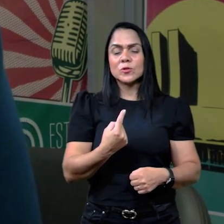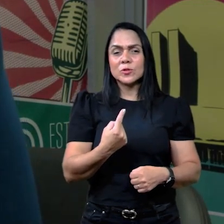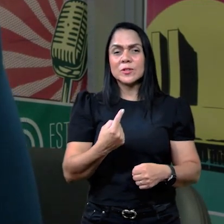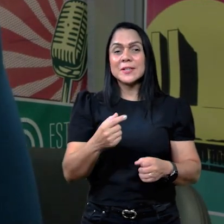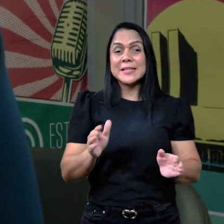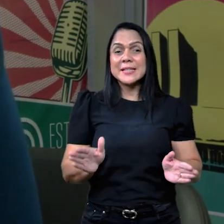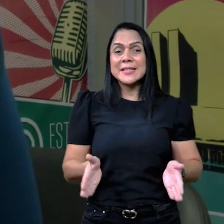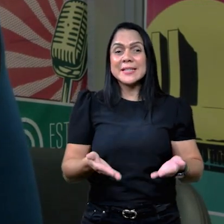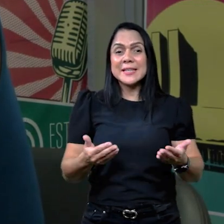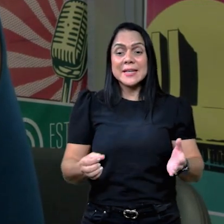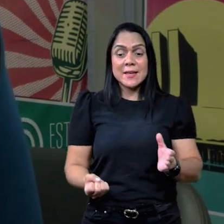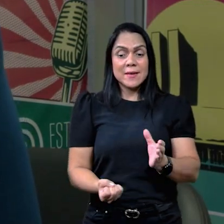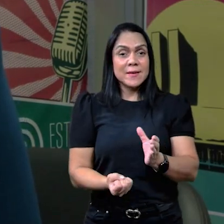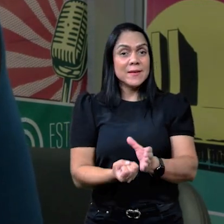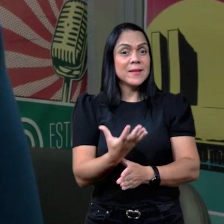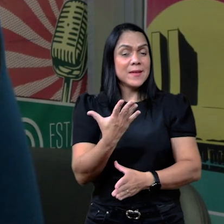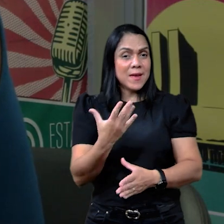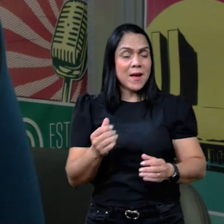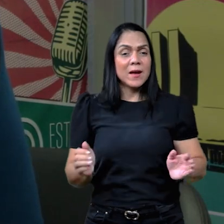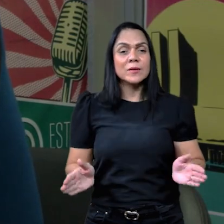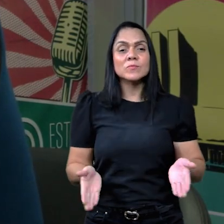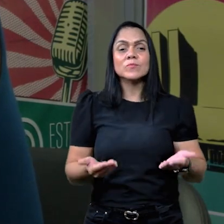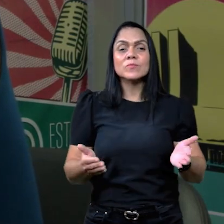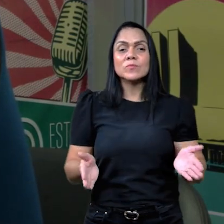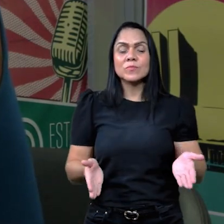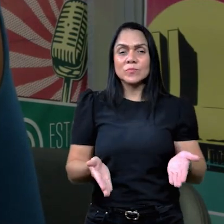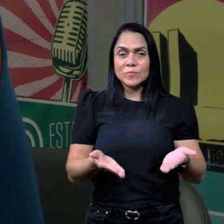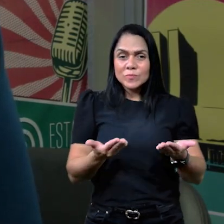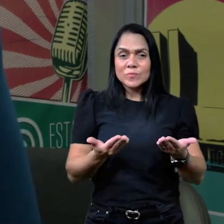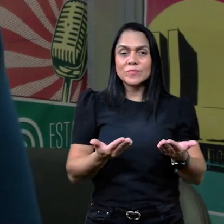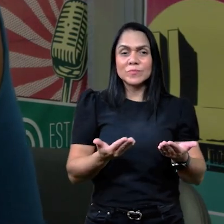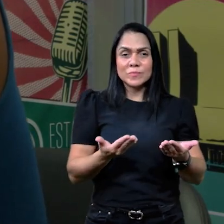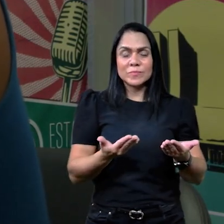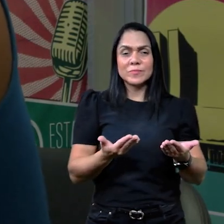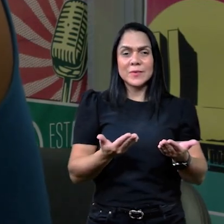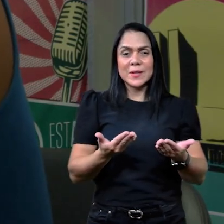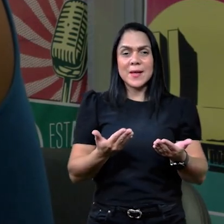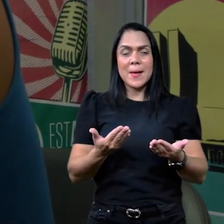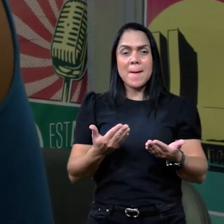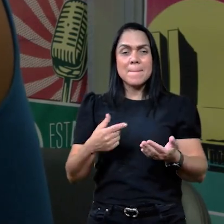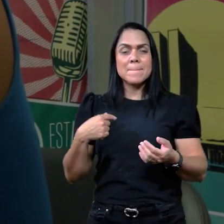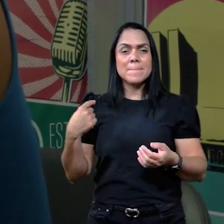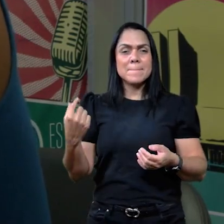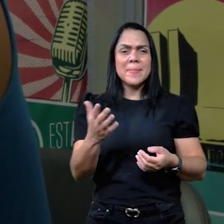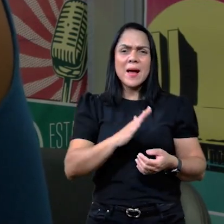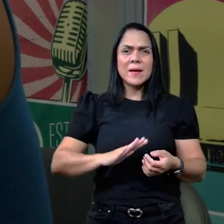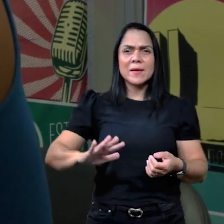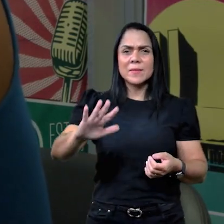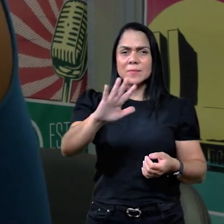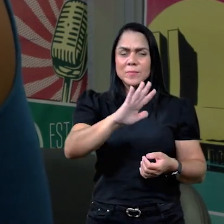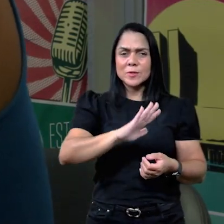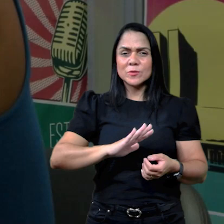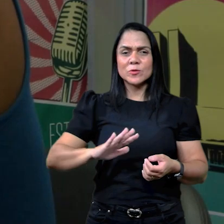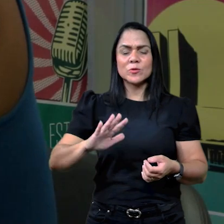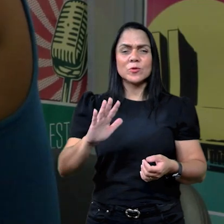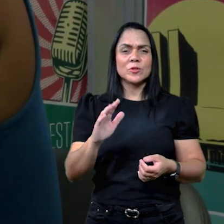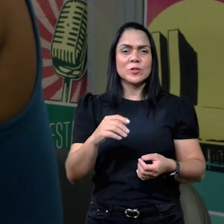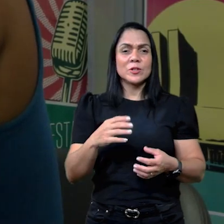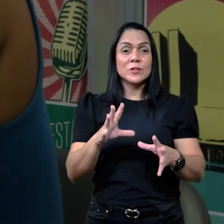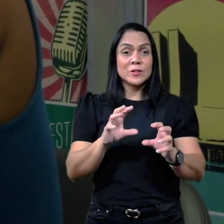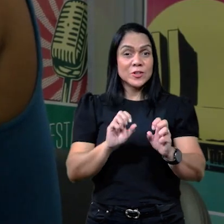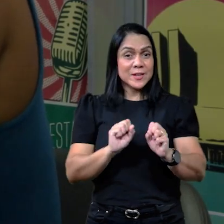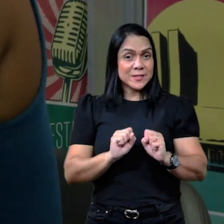propor, né, iniciativa, né, criar iniciativas efetivas, né, para os segmentos que a gente atende. Então, a gente tem,